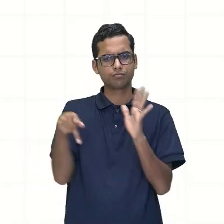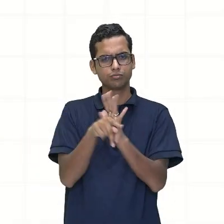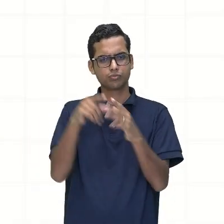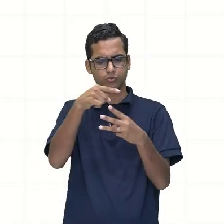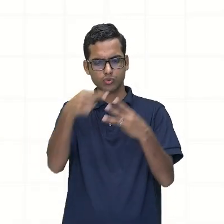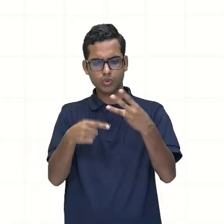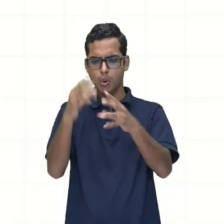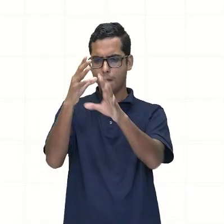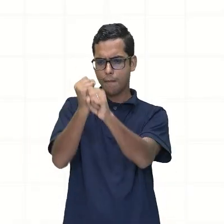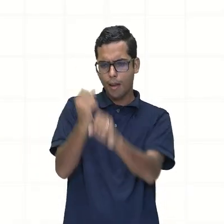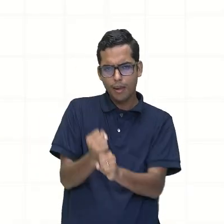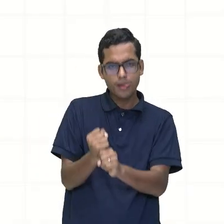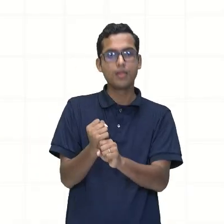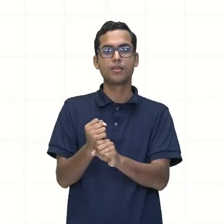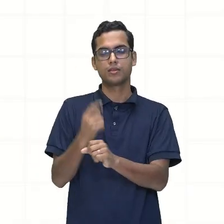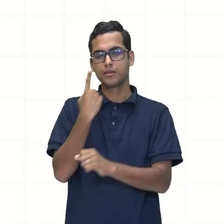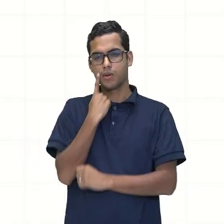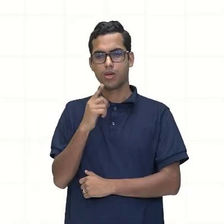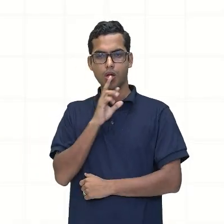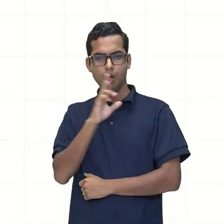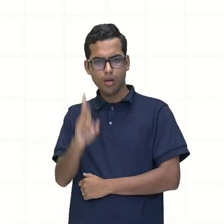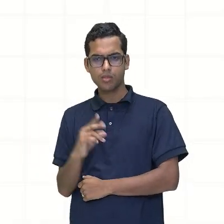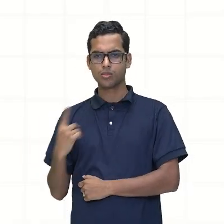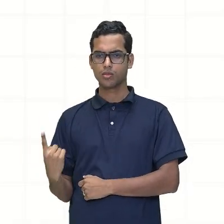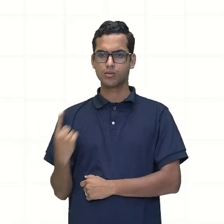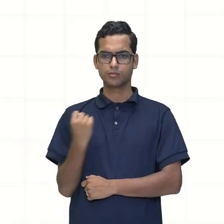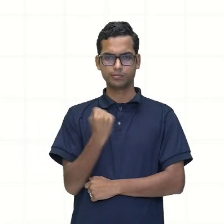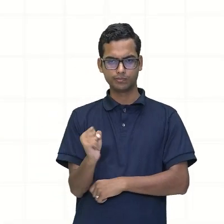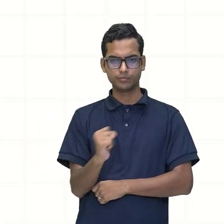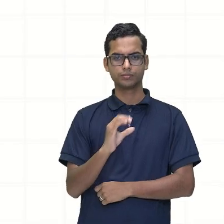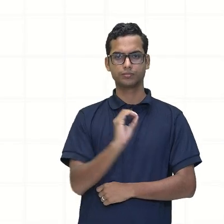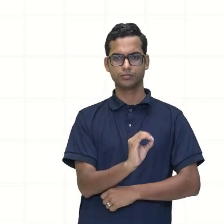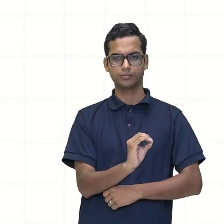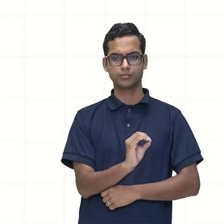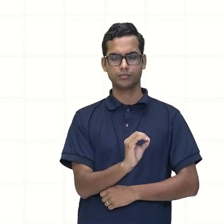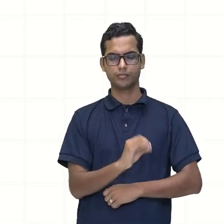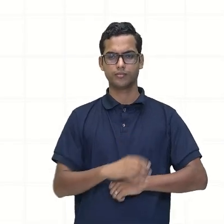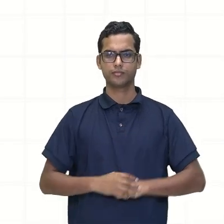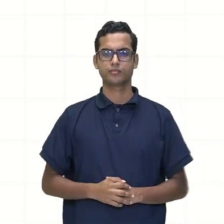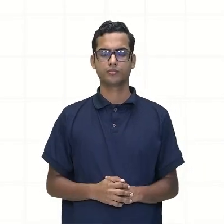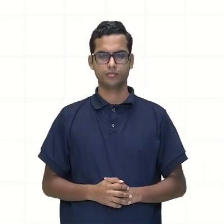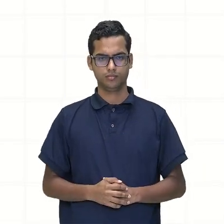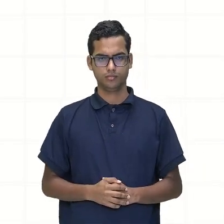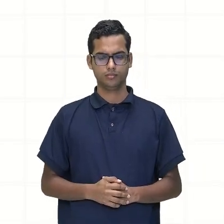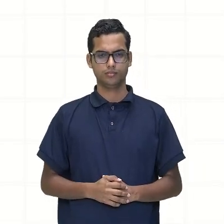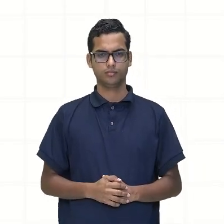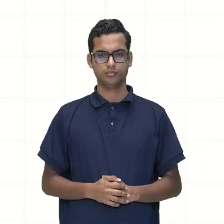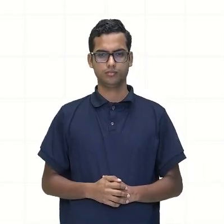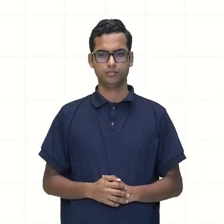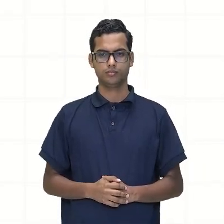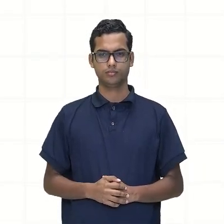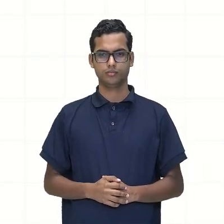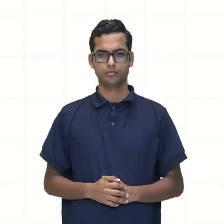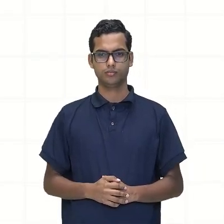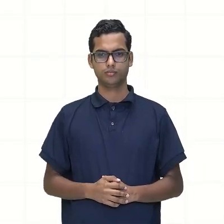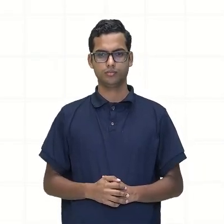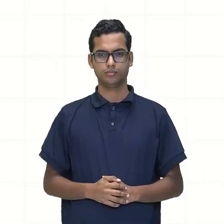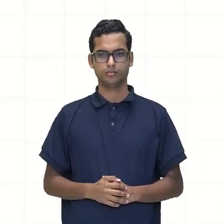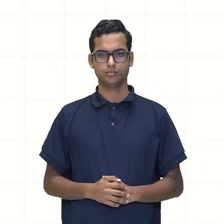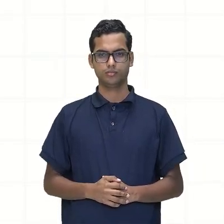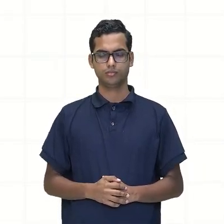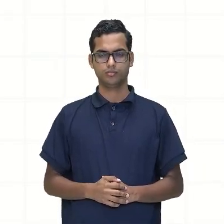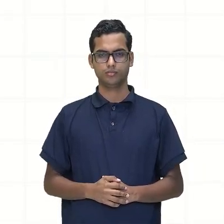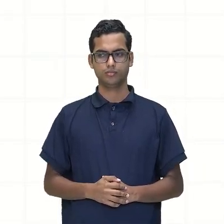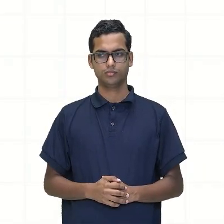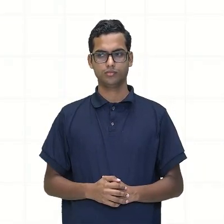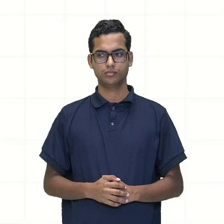soma dos três ângulos internos do triângulo é igual a 180 graus. Agora, vamos ver